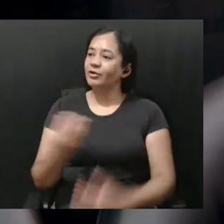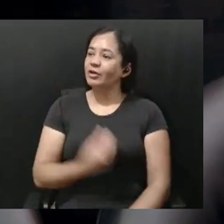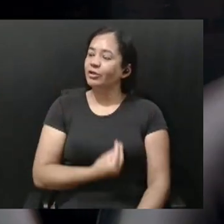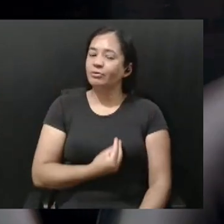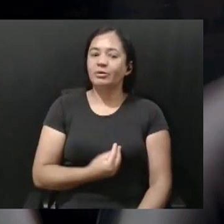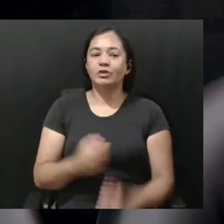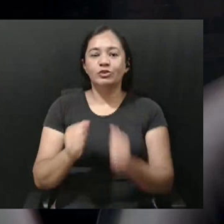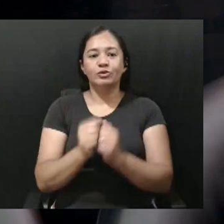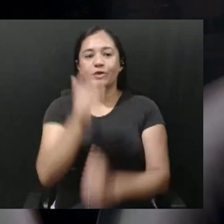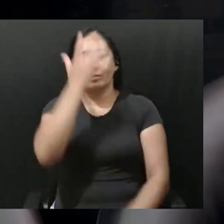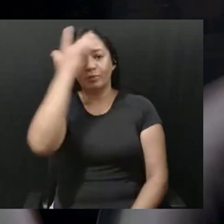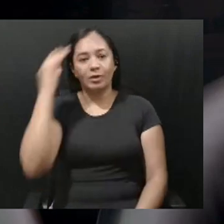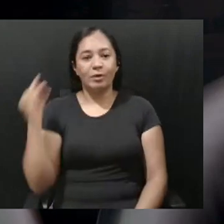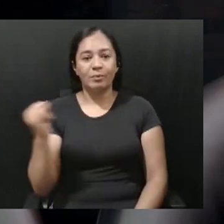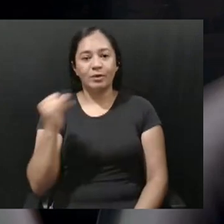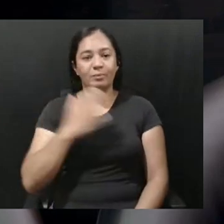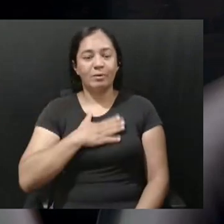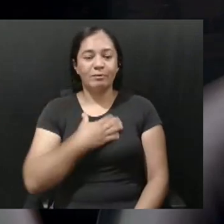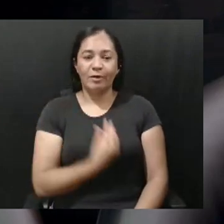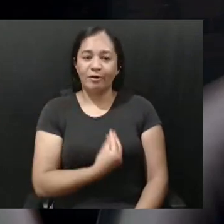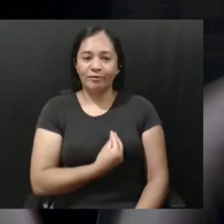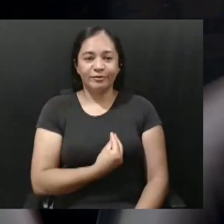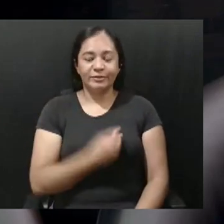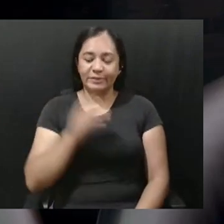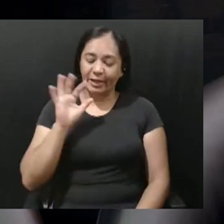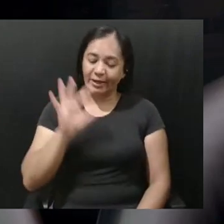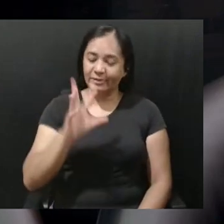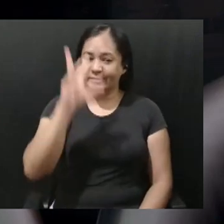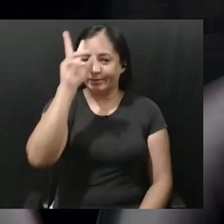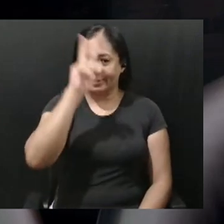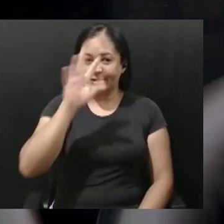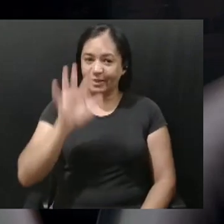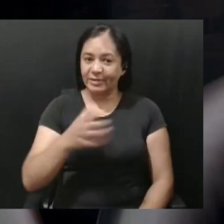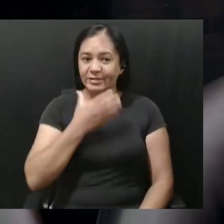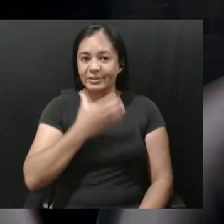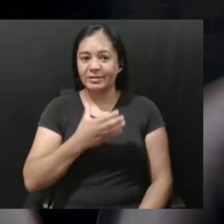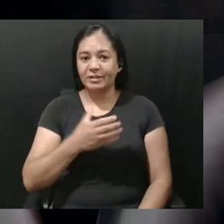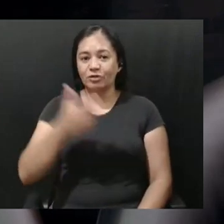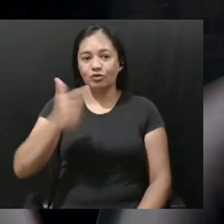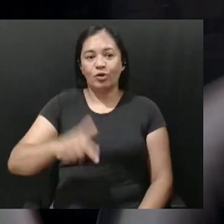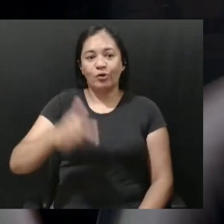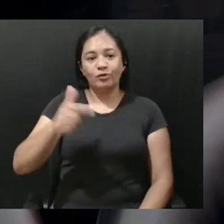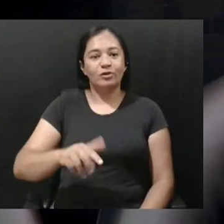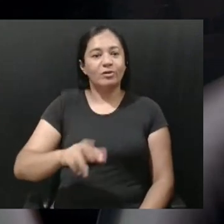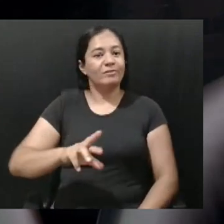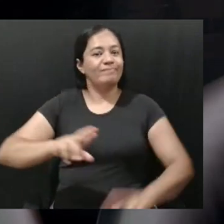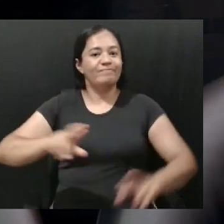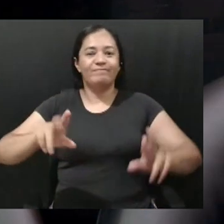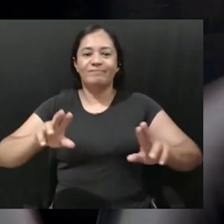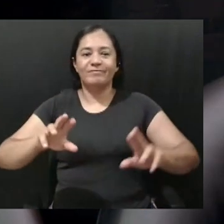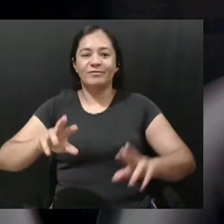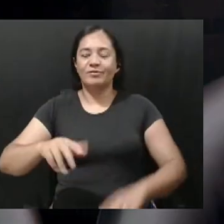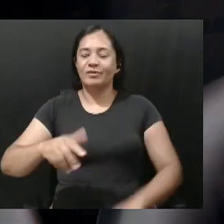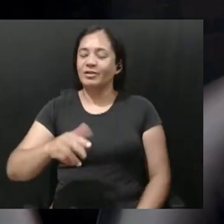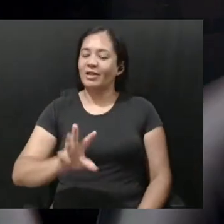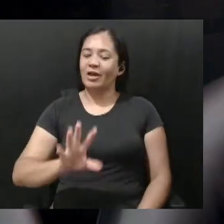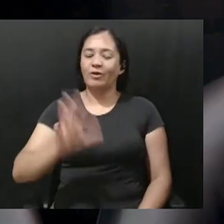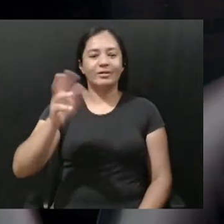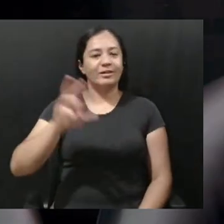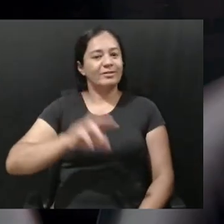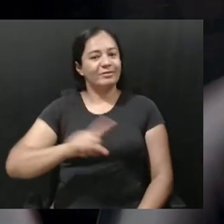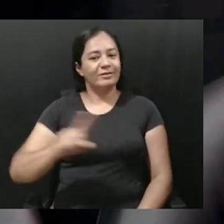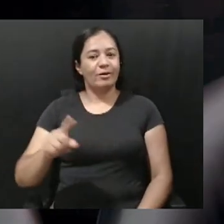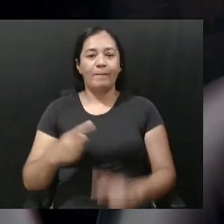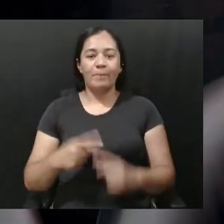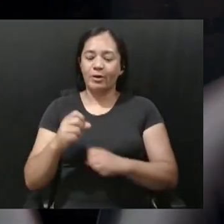para mim, né? Porque essa história, esse Natal, ele não vai se repetir de novo, né? Essas pessoas que estão aqui em volta não vão se repetir, porque ano que vem elas são